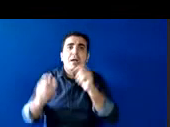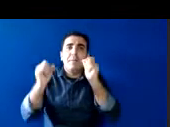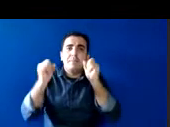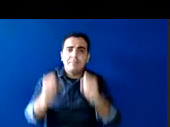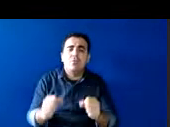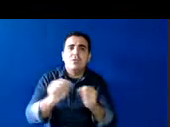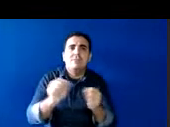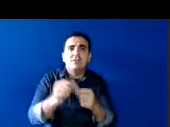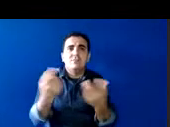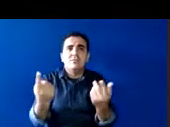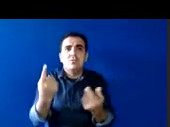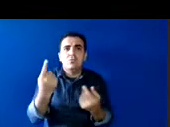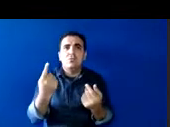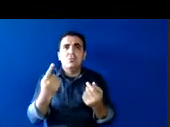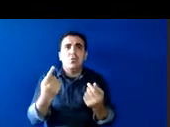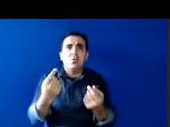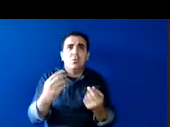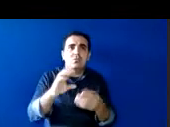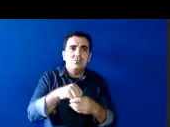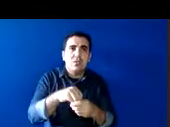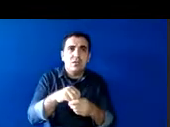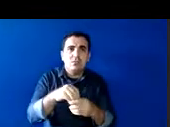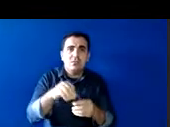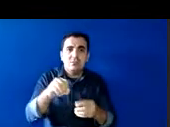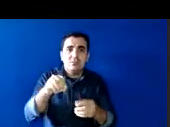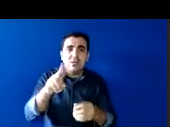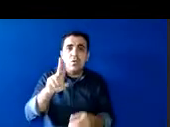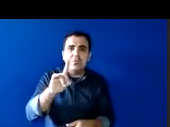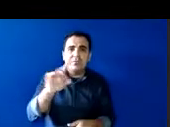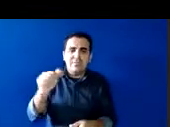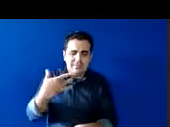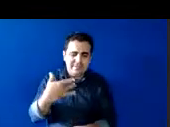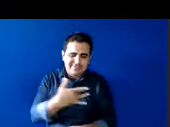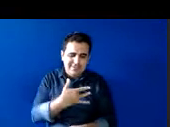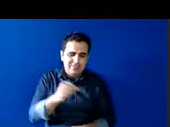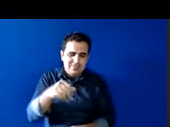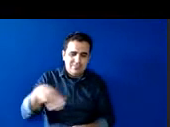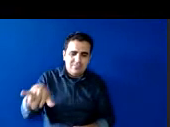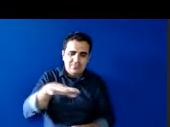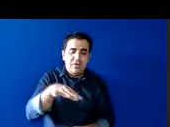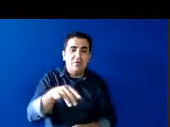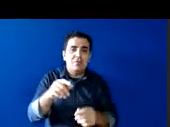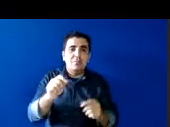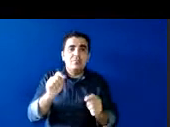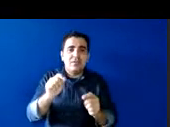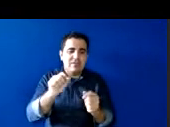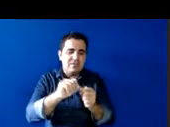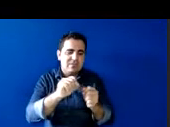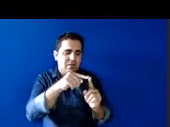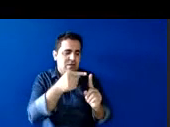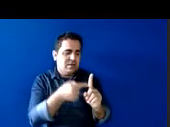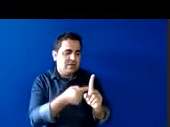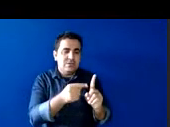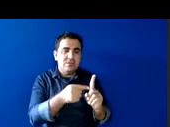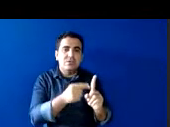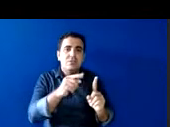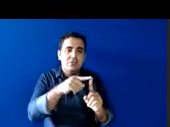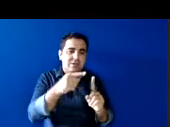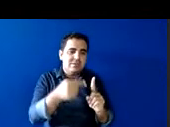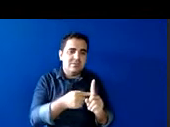um movimento dentro da minha unidade de saúde para que essa gestão, né,